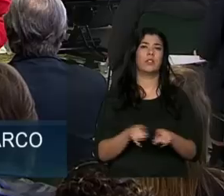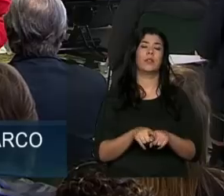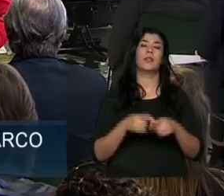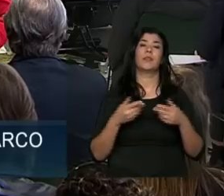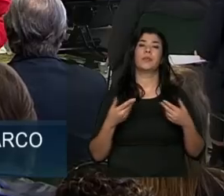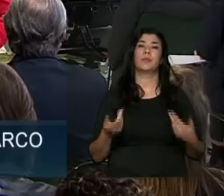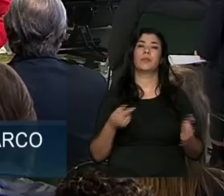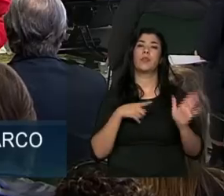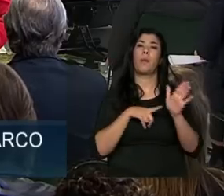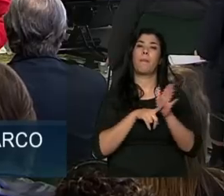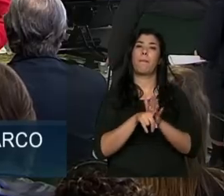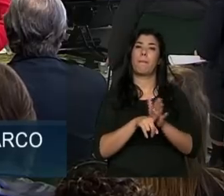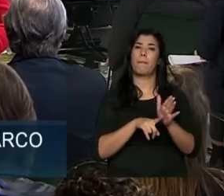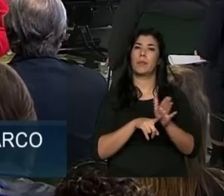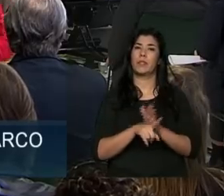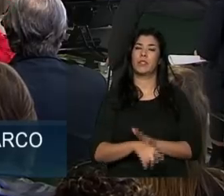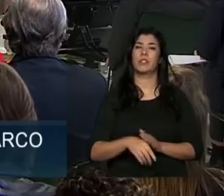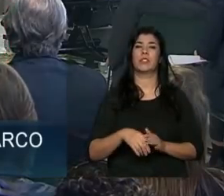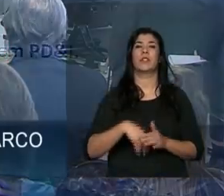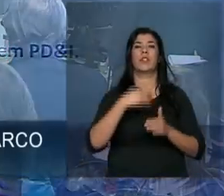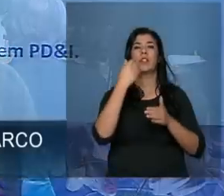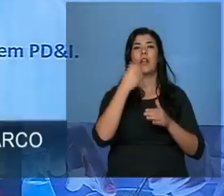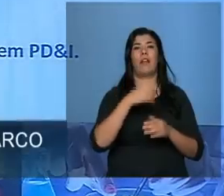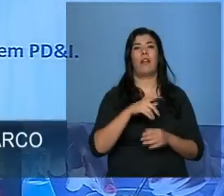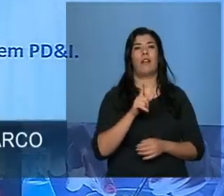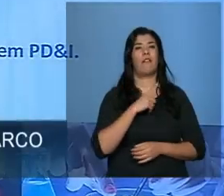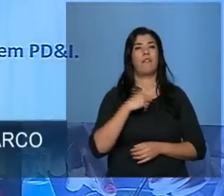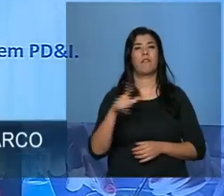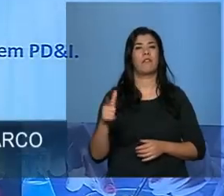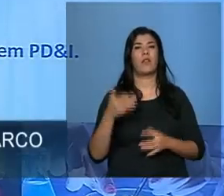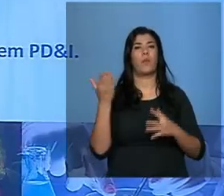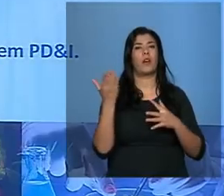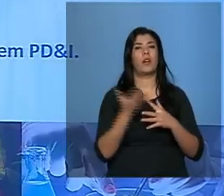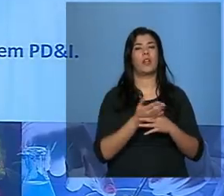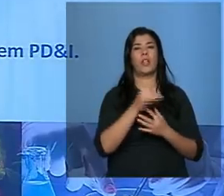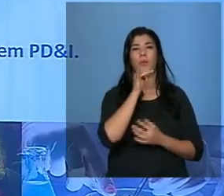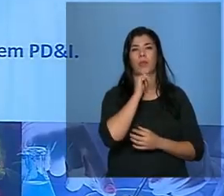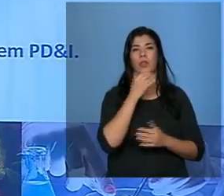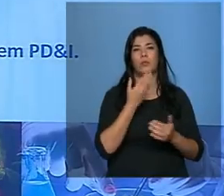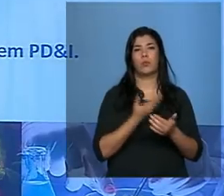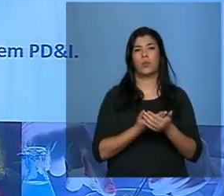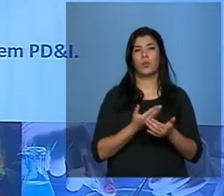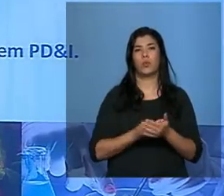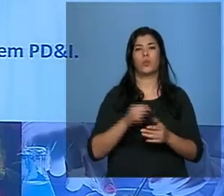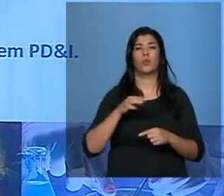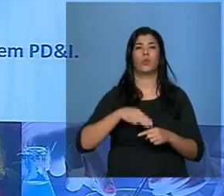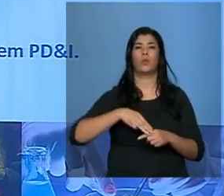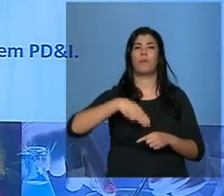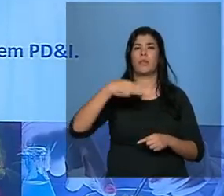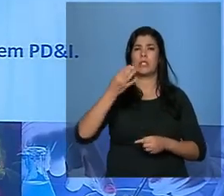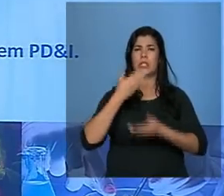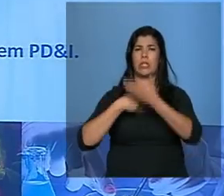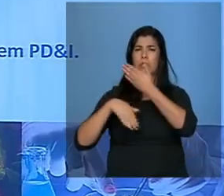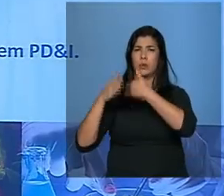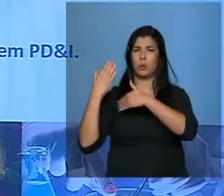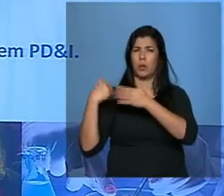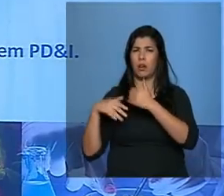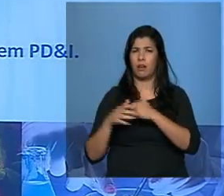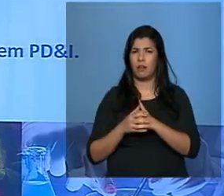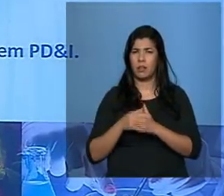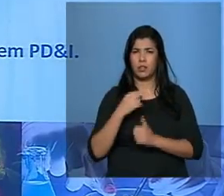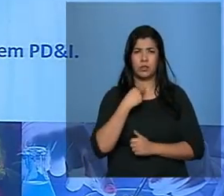inovação. Descriminaliza os pesquisadores. Estudantes de PhD, de mestrado, eram multados por